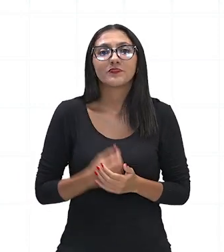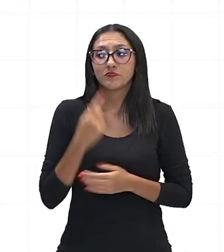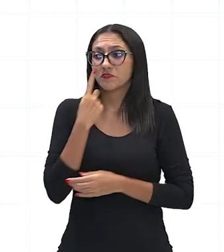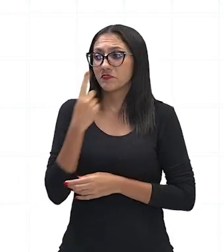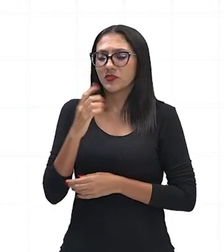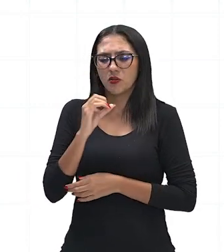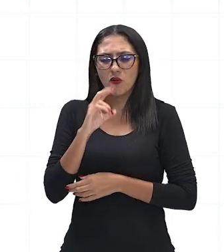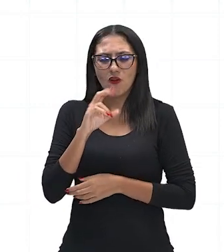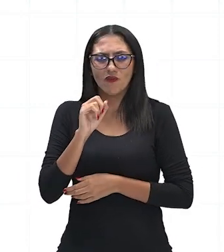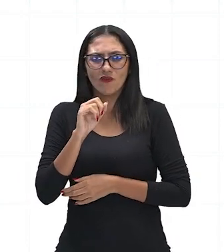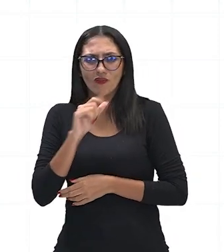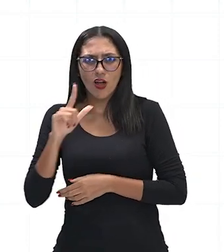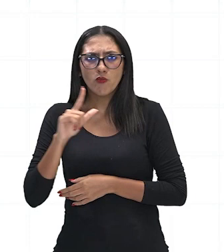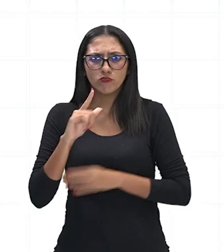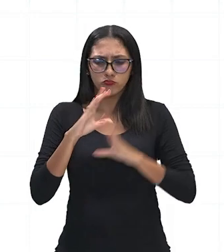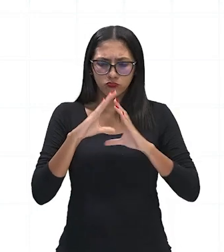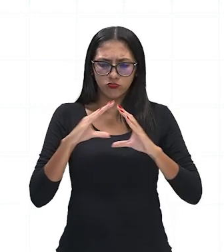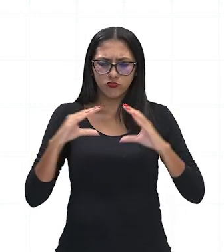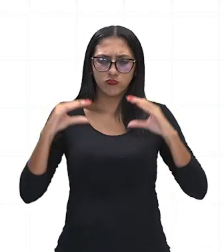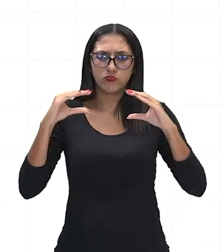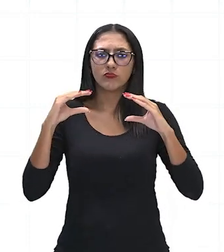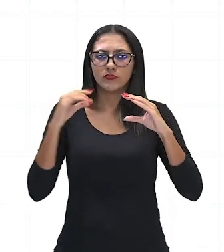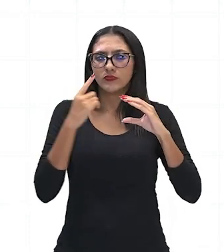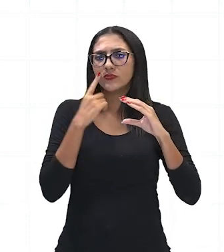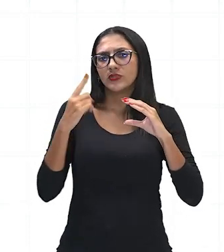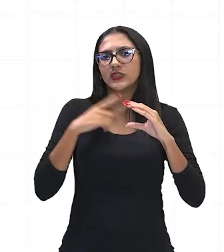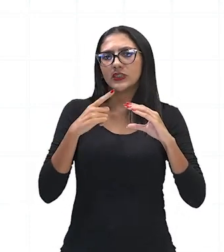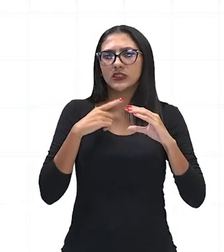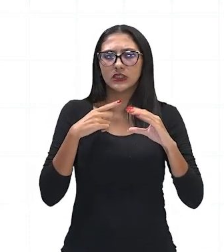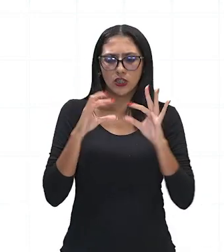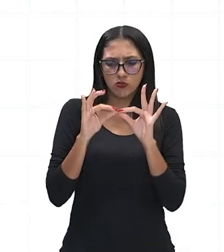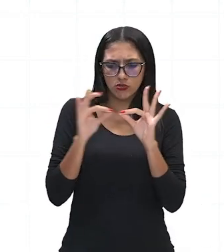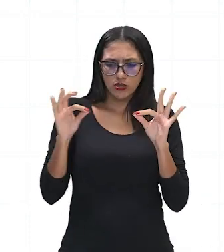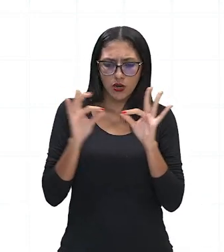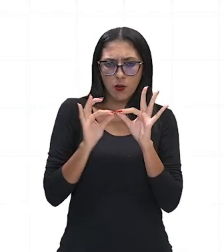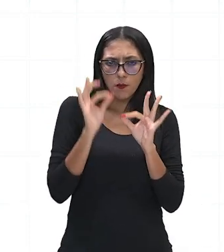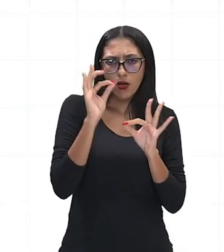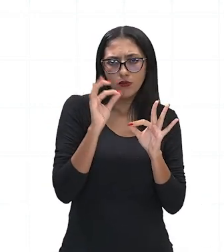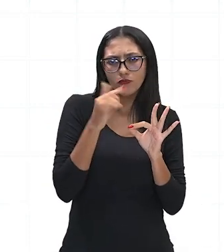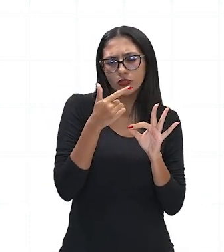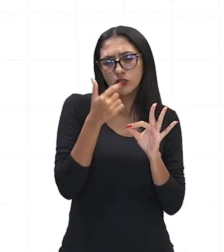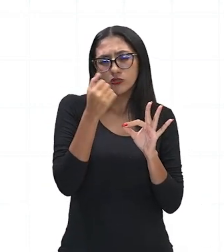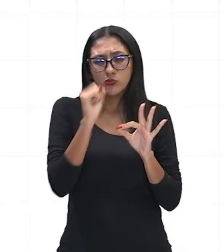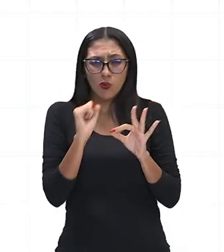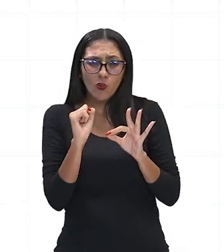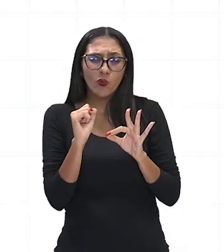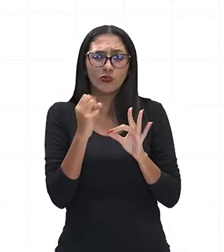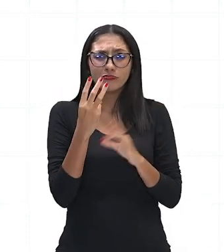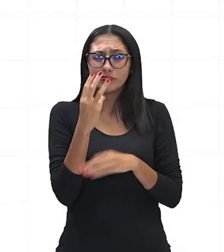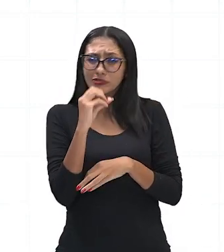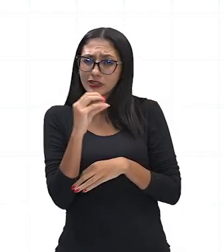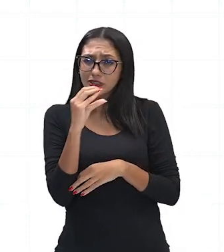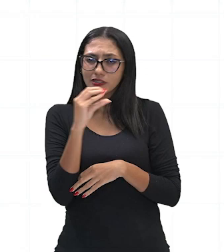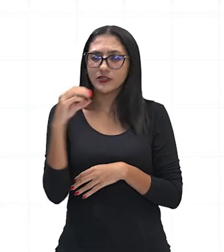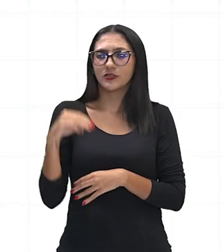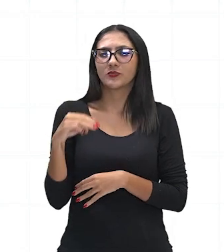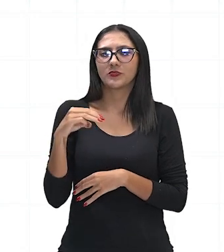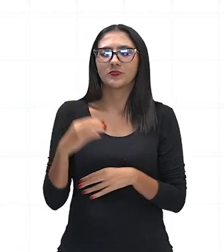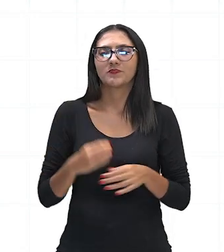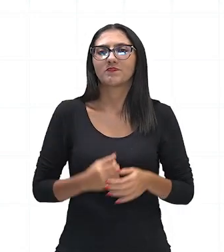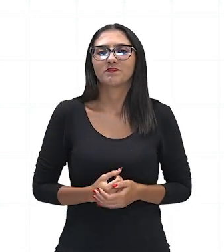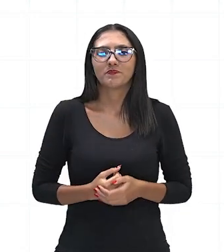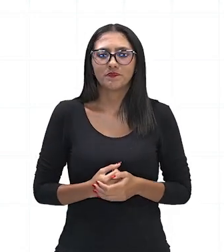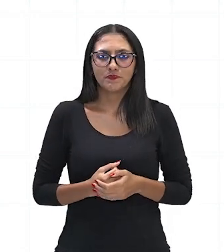ele é oval e tem dimensões ali entre 28 e 30 centímetros. Agora falando sobre o campo,